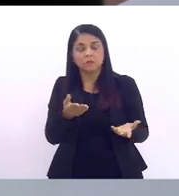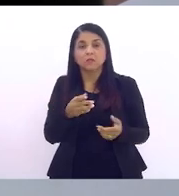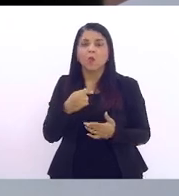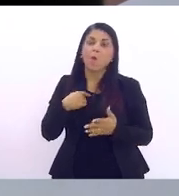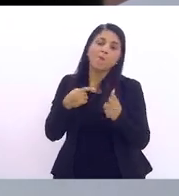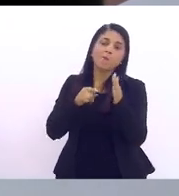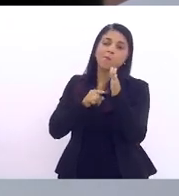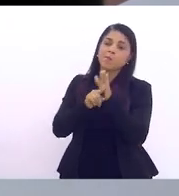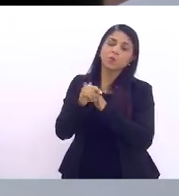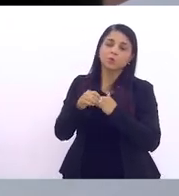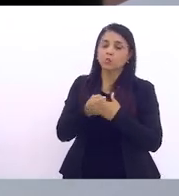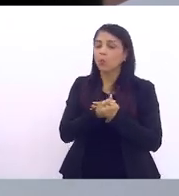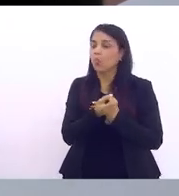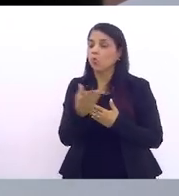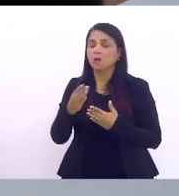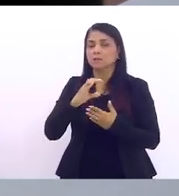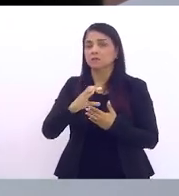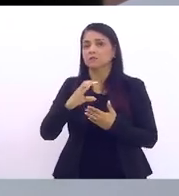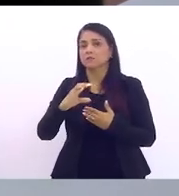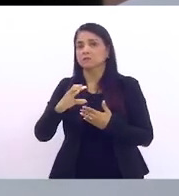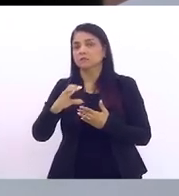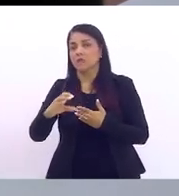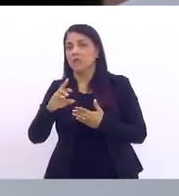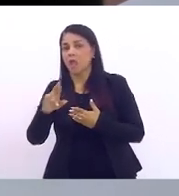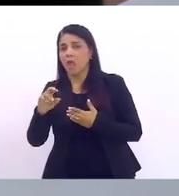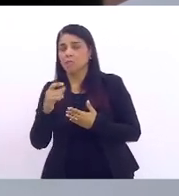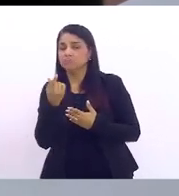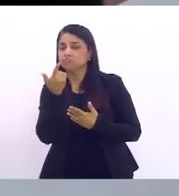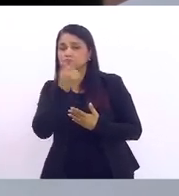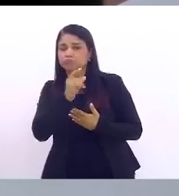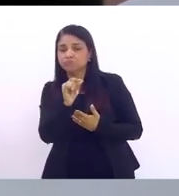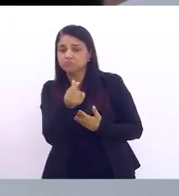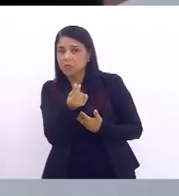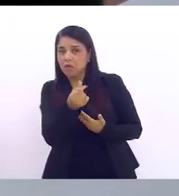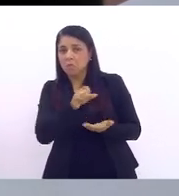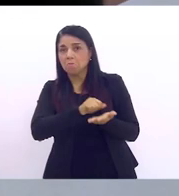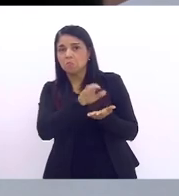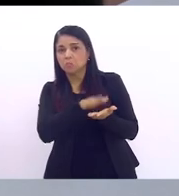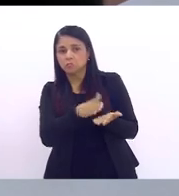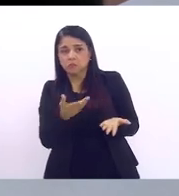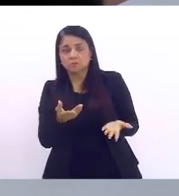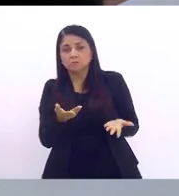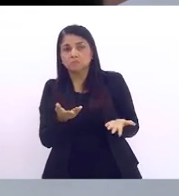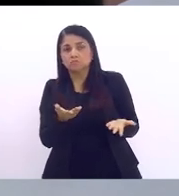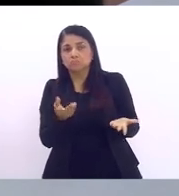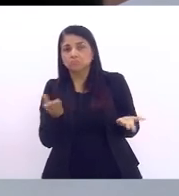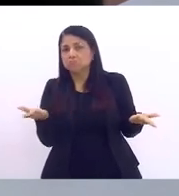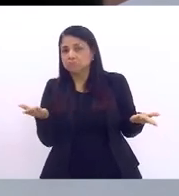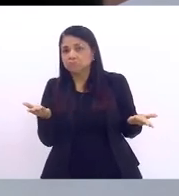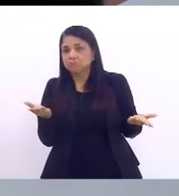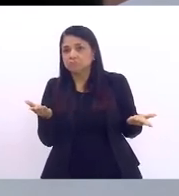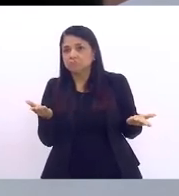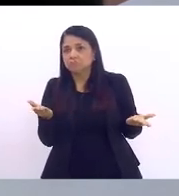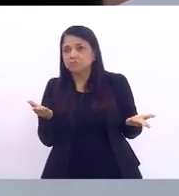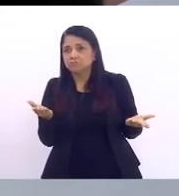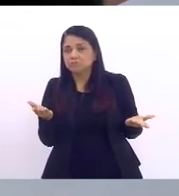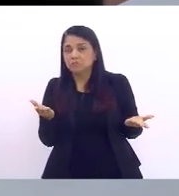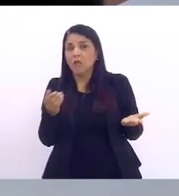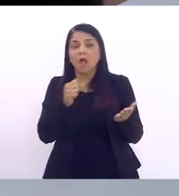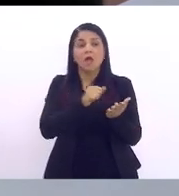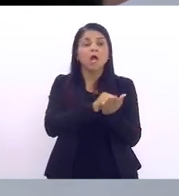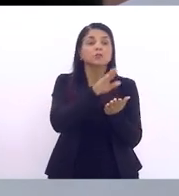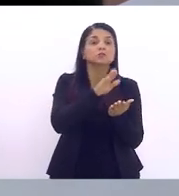ganha a cada multa aplicada nada então para vocês também não é vantagem multar os outros agora só tá acontecendo as